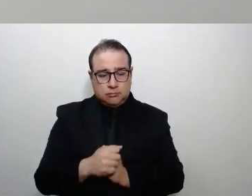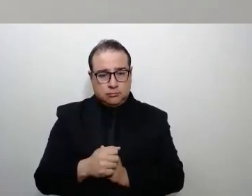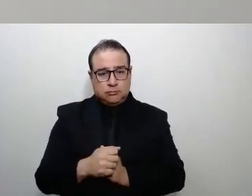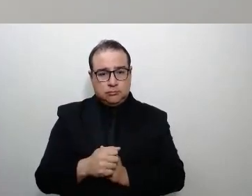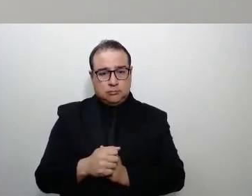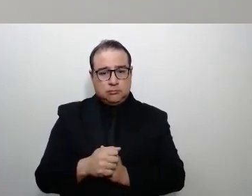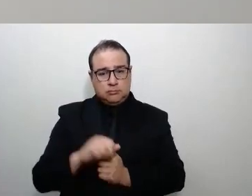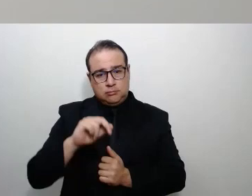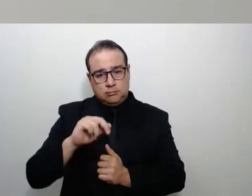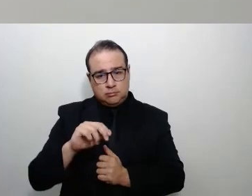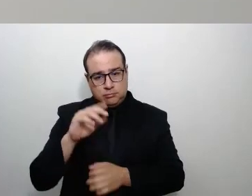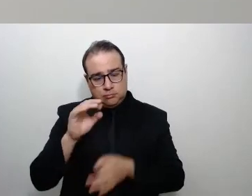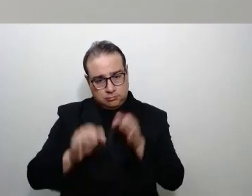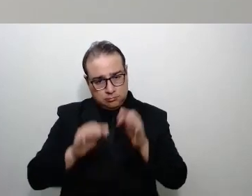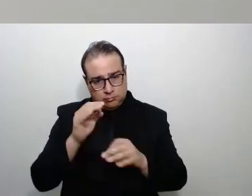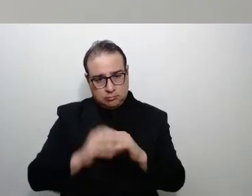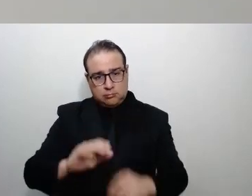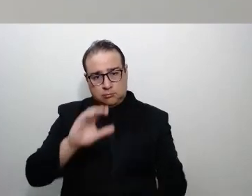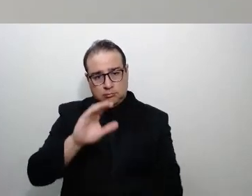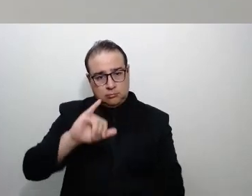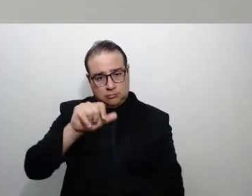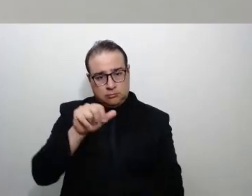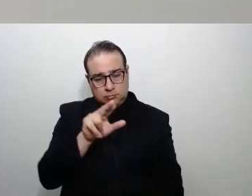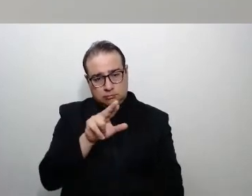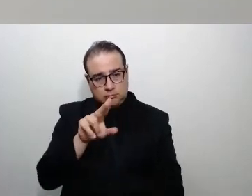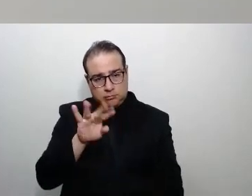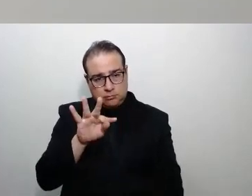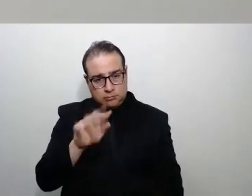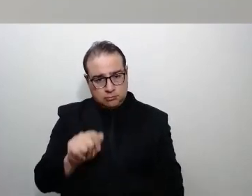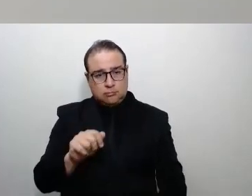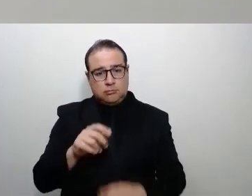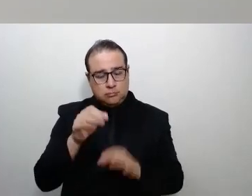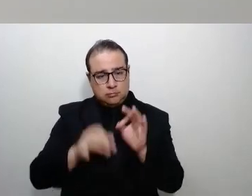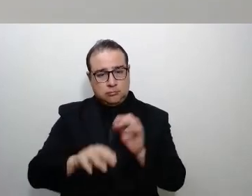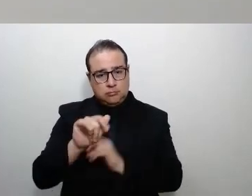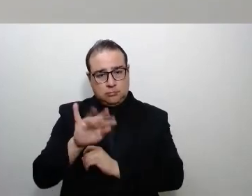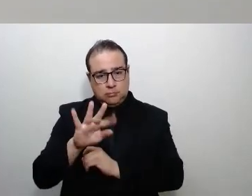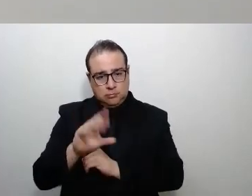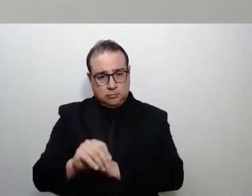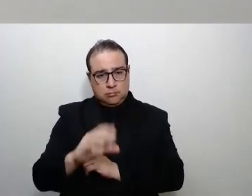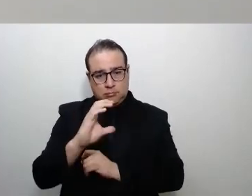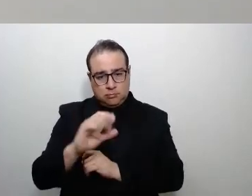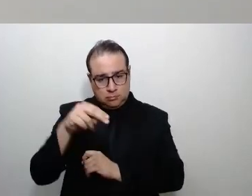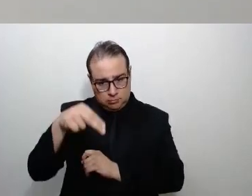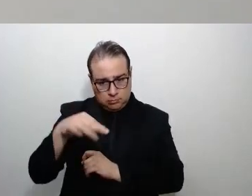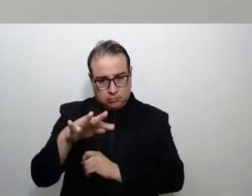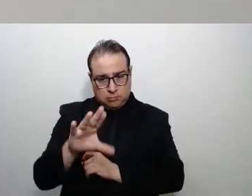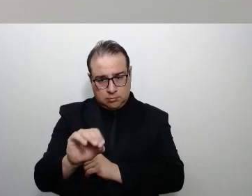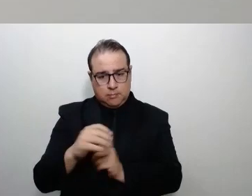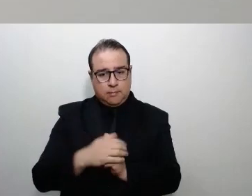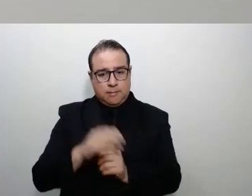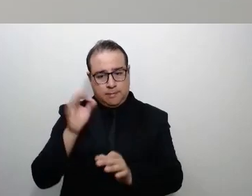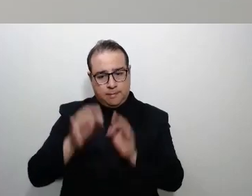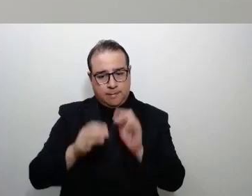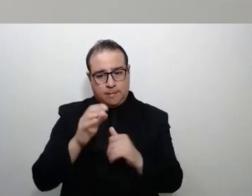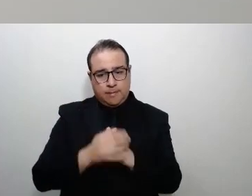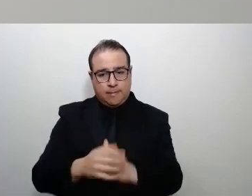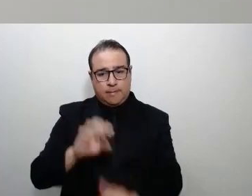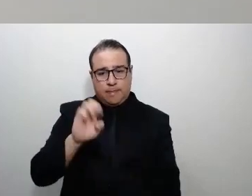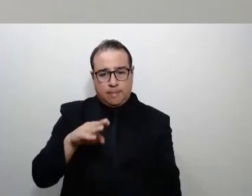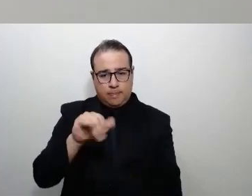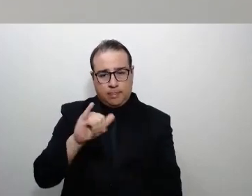o juiz Cristiano jarreta o juiz Albino Coimbra Neto o juiz Emerson